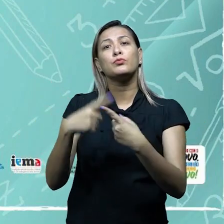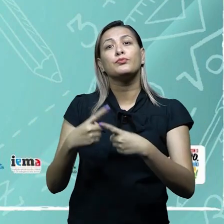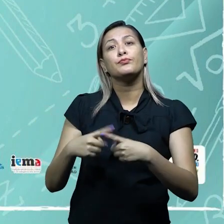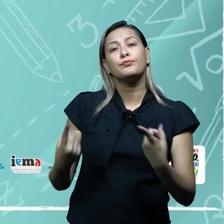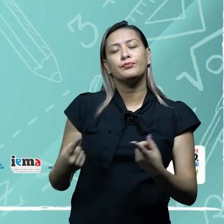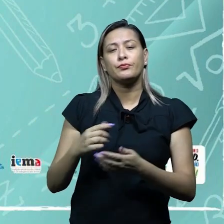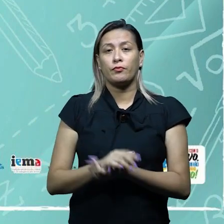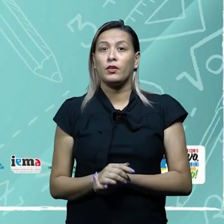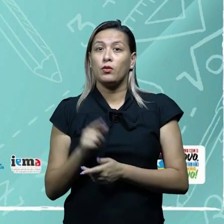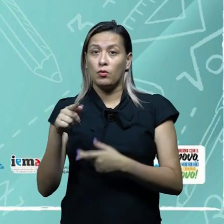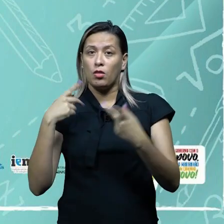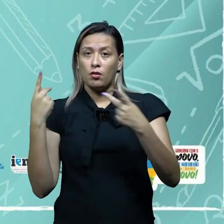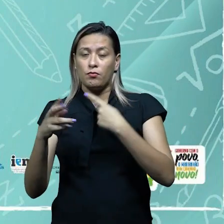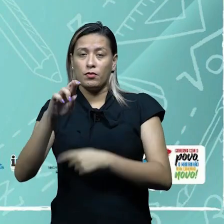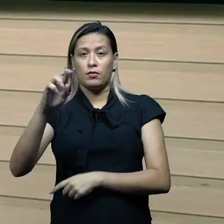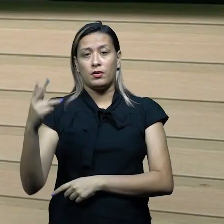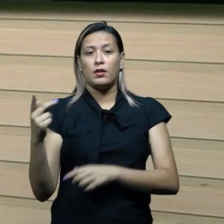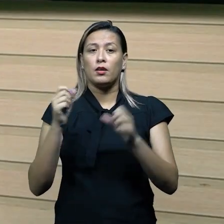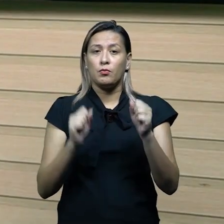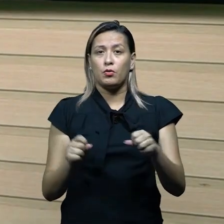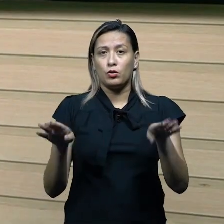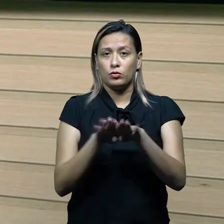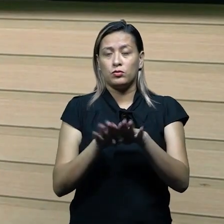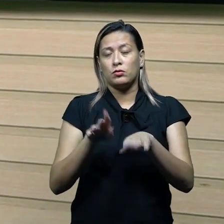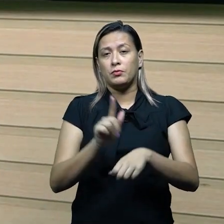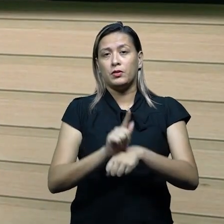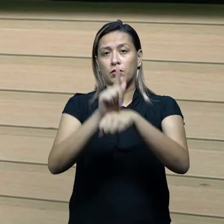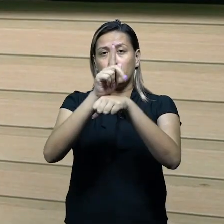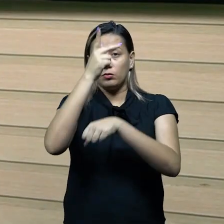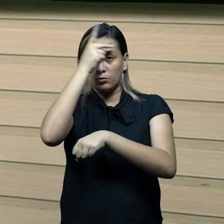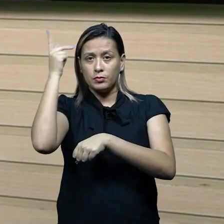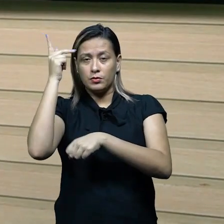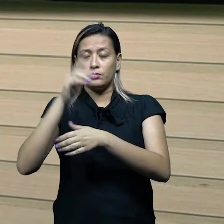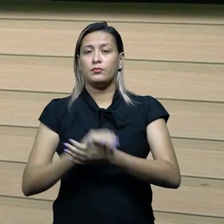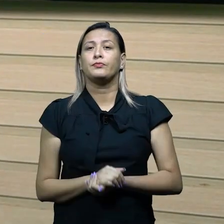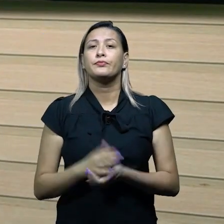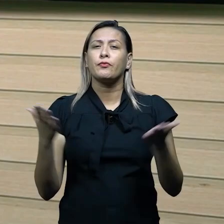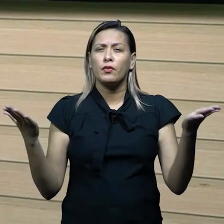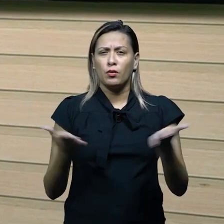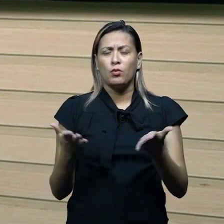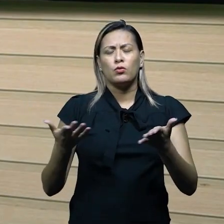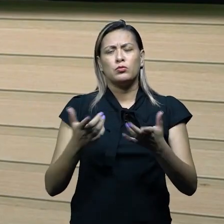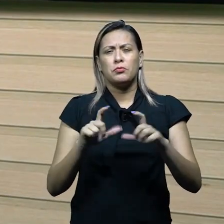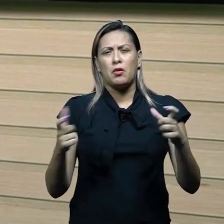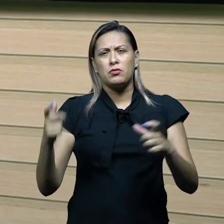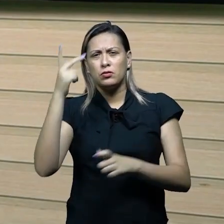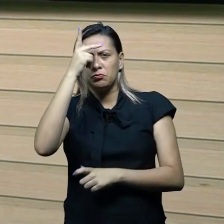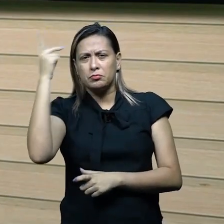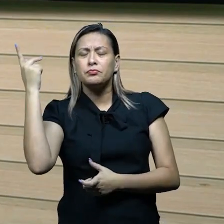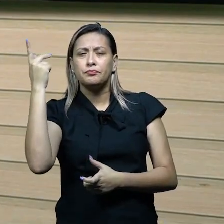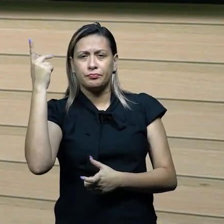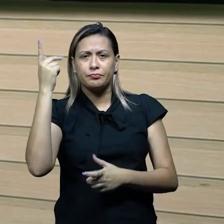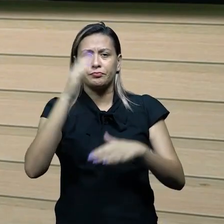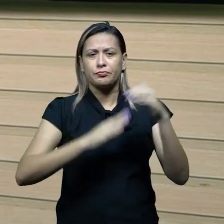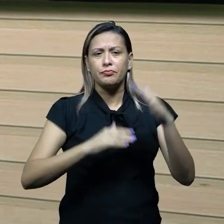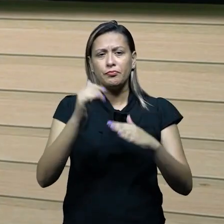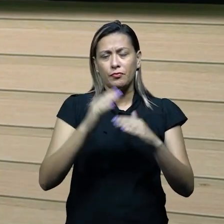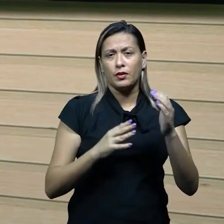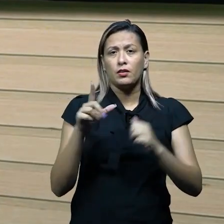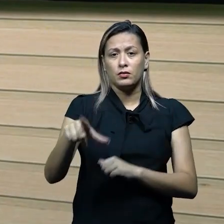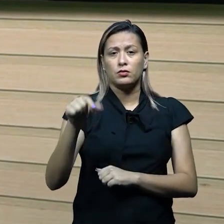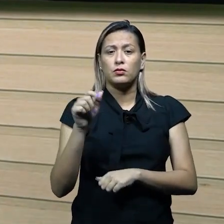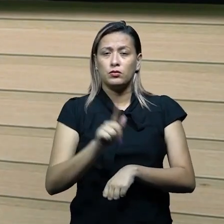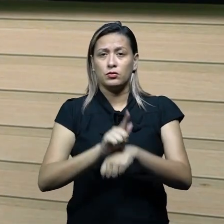também pode usar o termo gestão de pessoas. Hoje a maioria dos especialistas, eles optaram pelo termo gestão de pessoas por uma questão